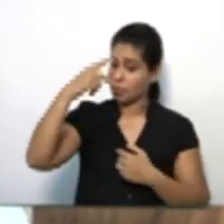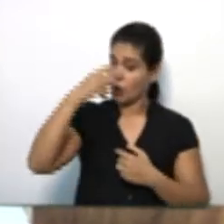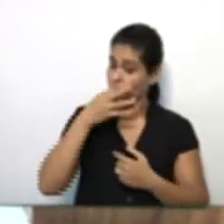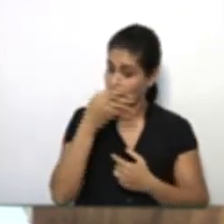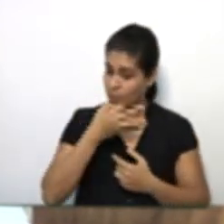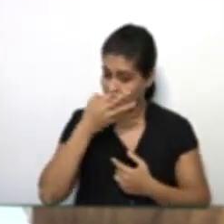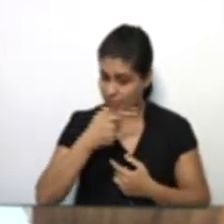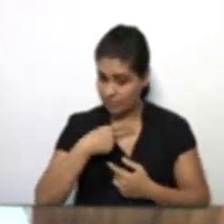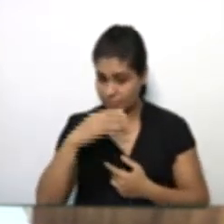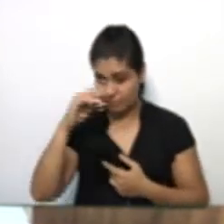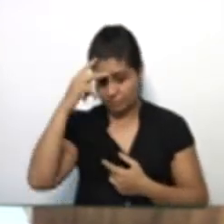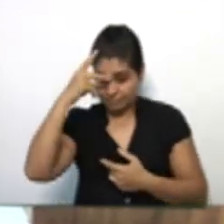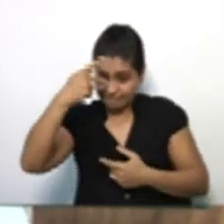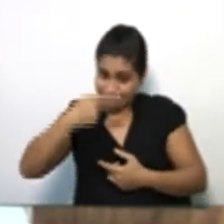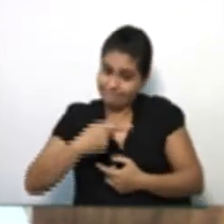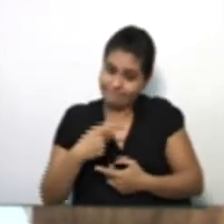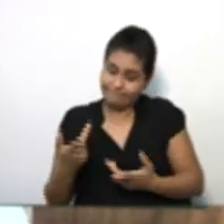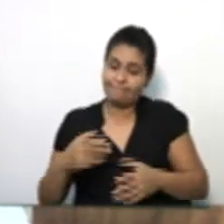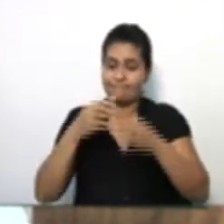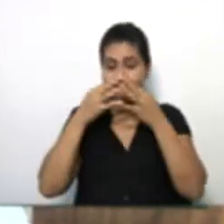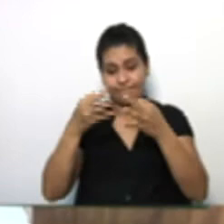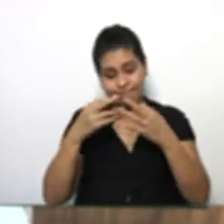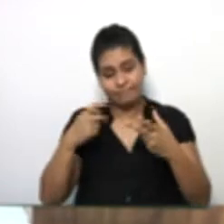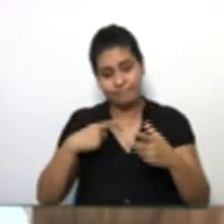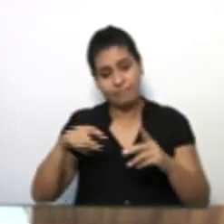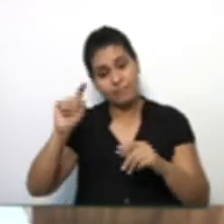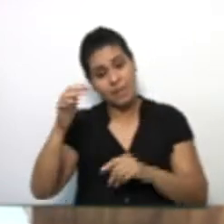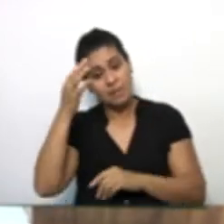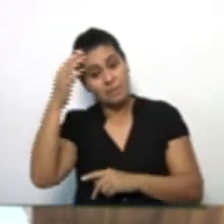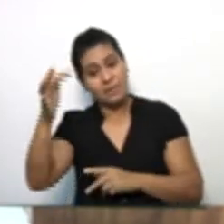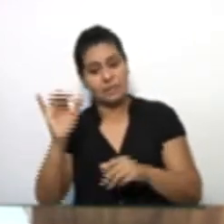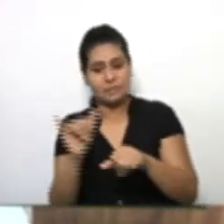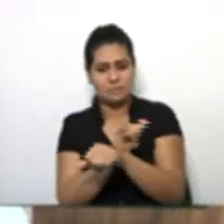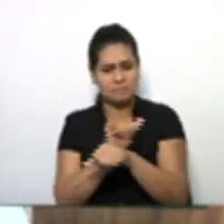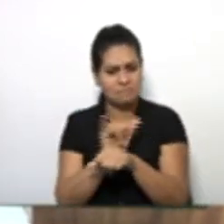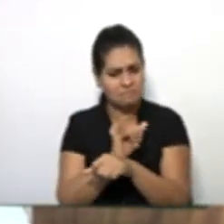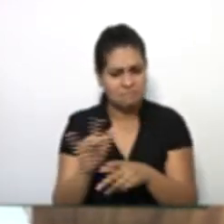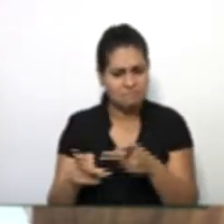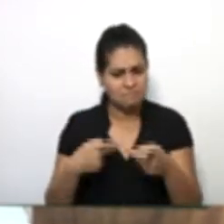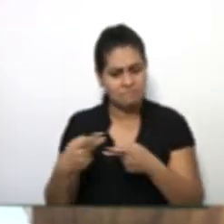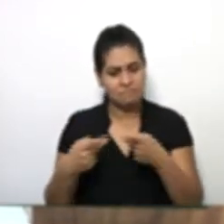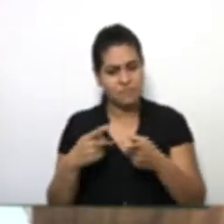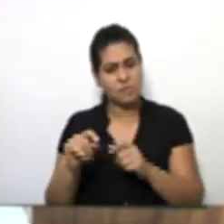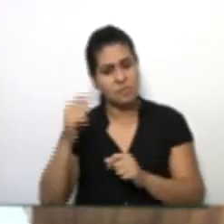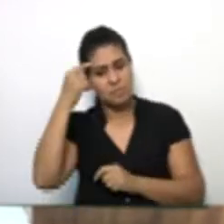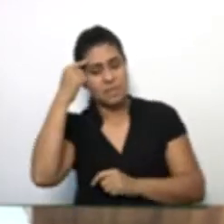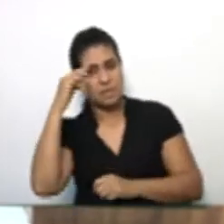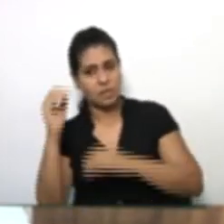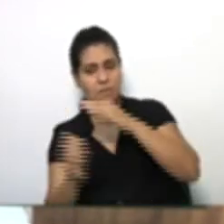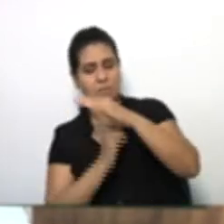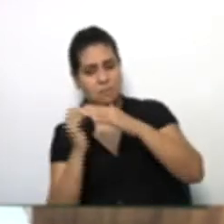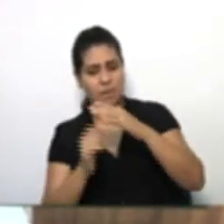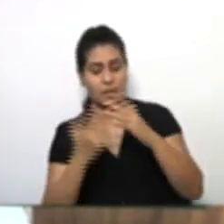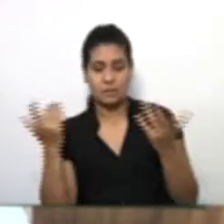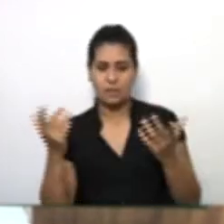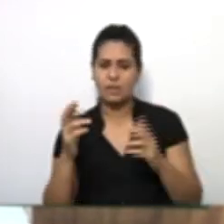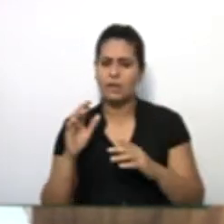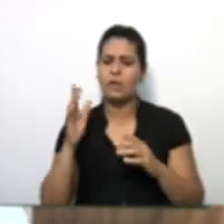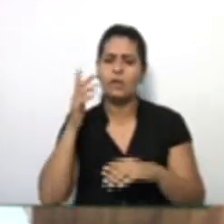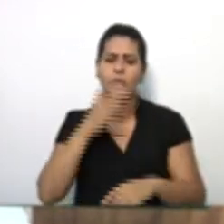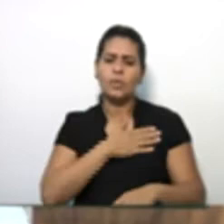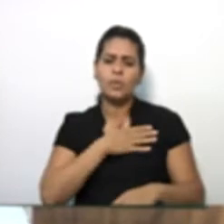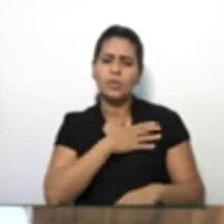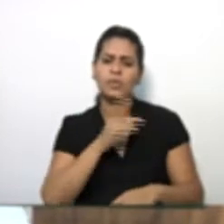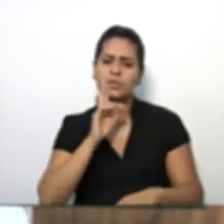pessoalmente, seria essa a resposta que eu daria. Mas, pensando aqui nas organizações, eu vou gostei muito da resposta aqui